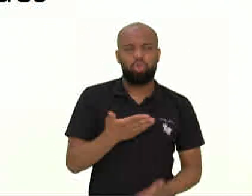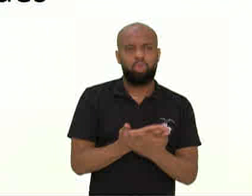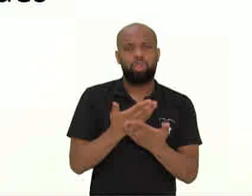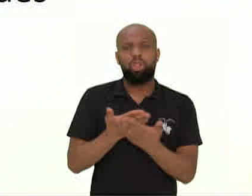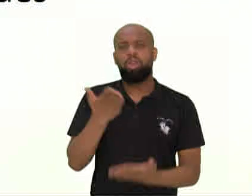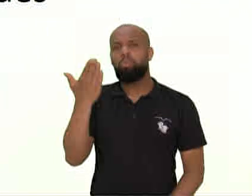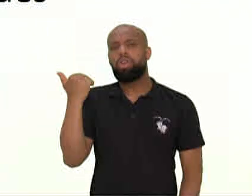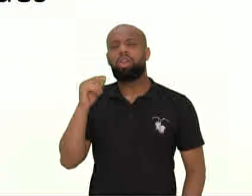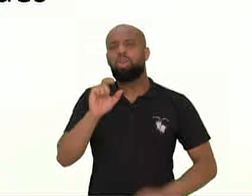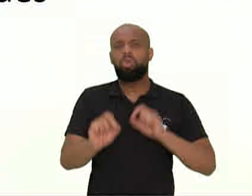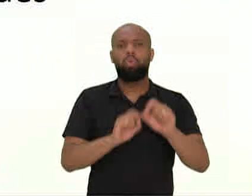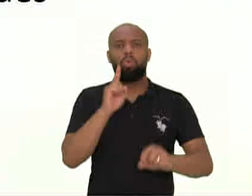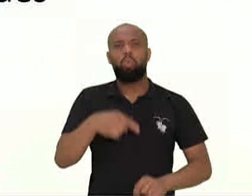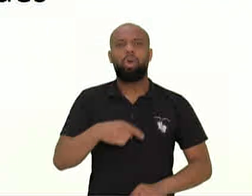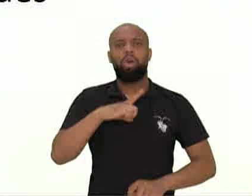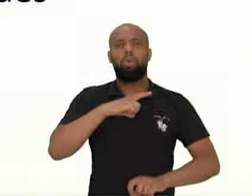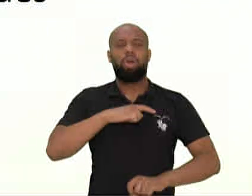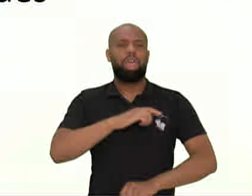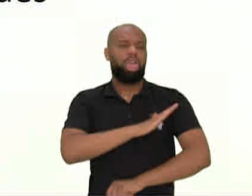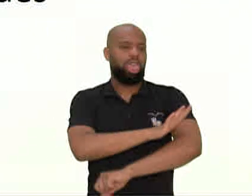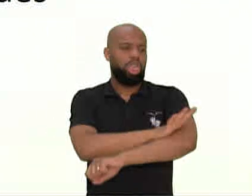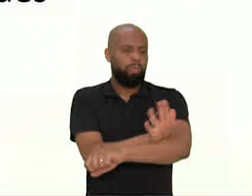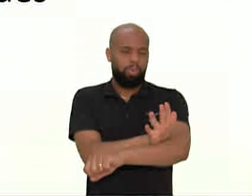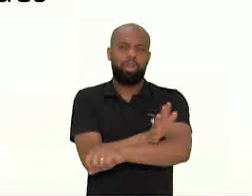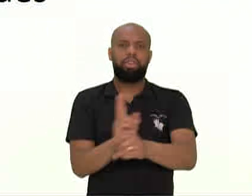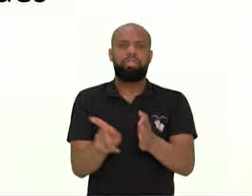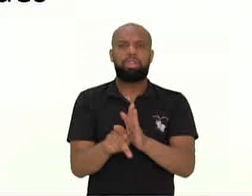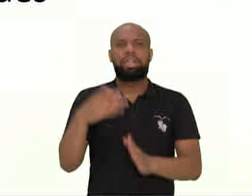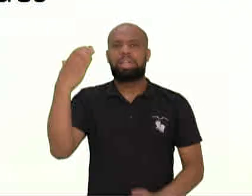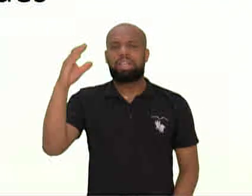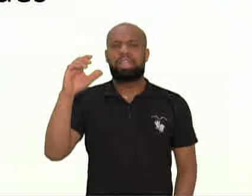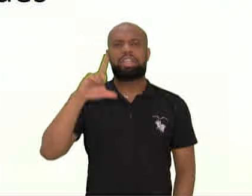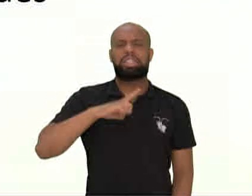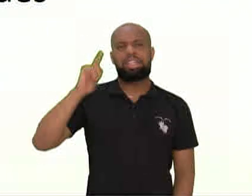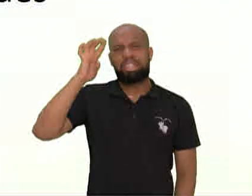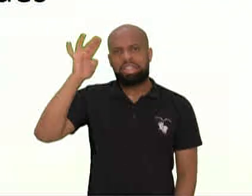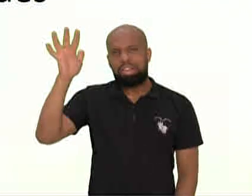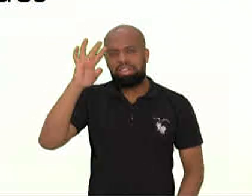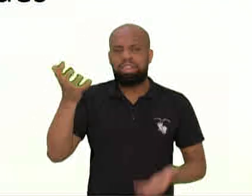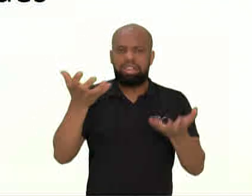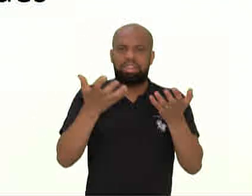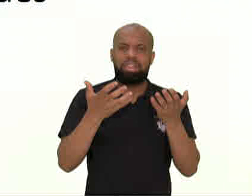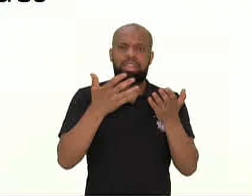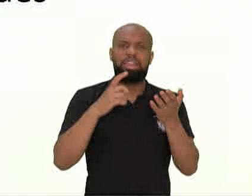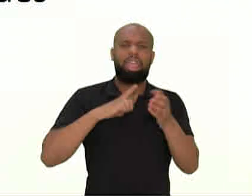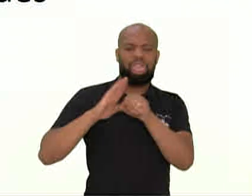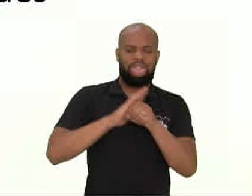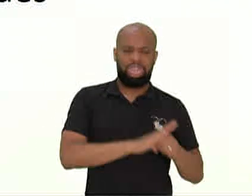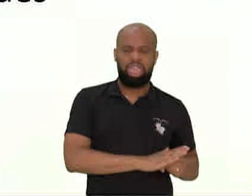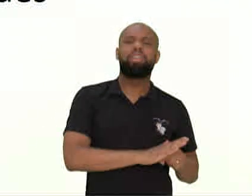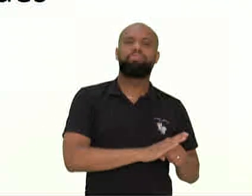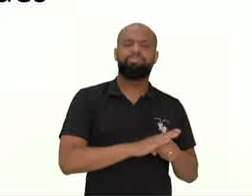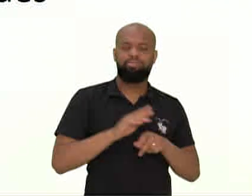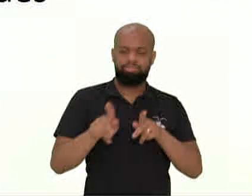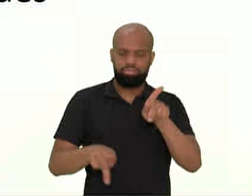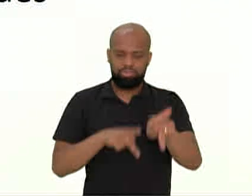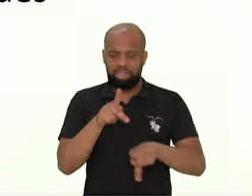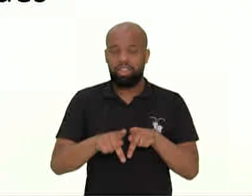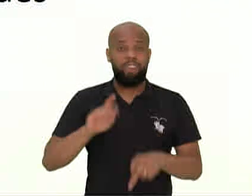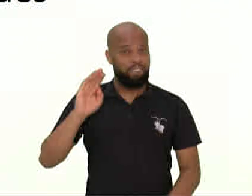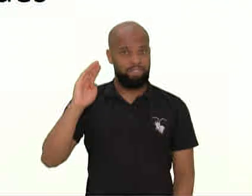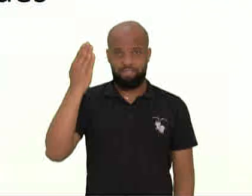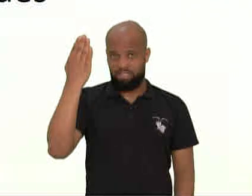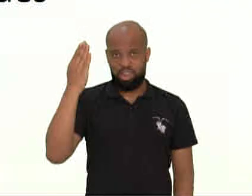aulas anteriores, que era o racismo científico, aquelas teorias que tentavam rebaixar uma população sobre a outra, que é uma